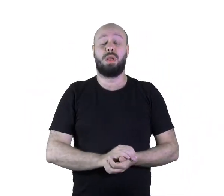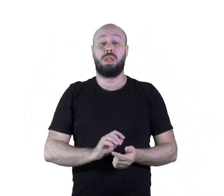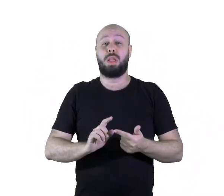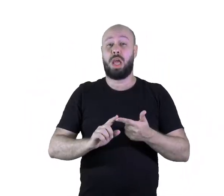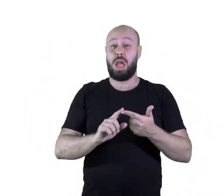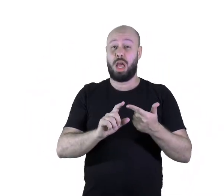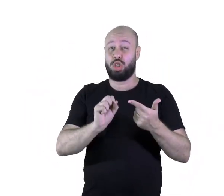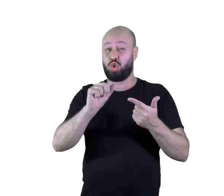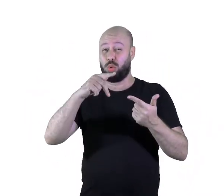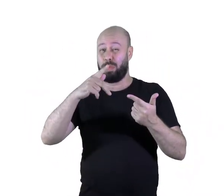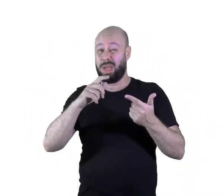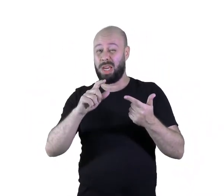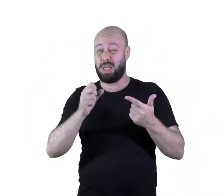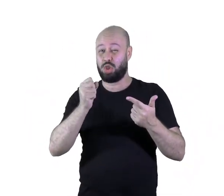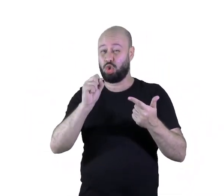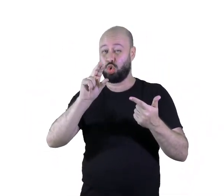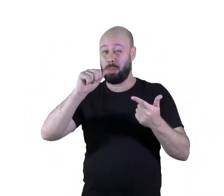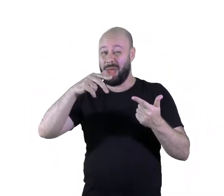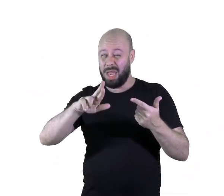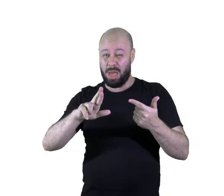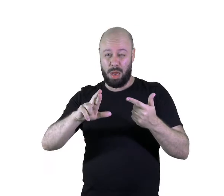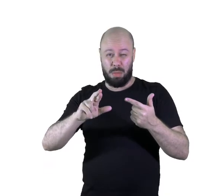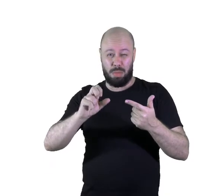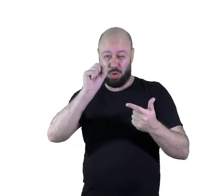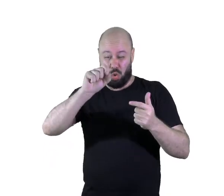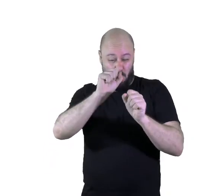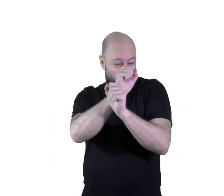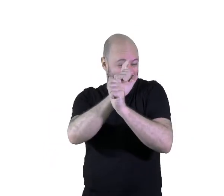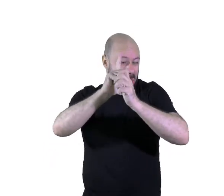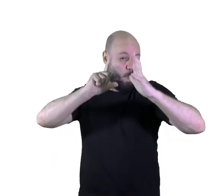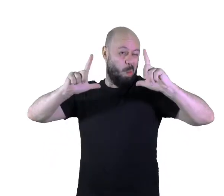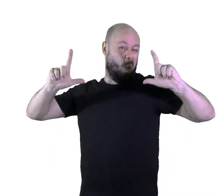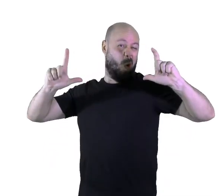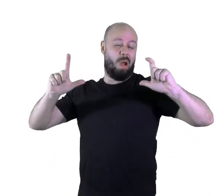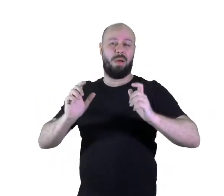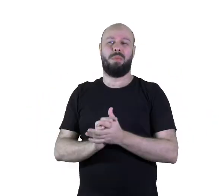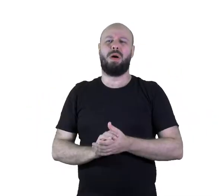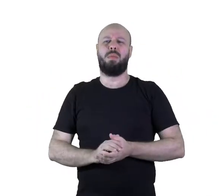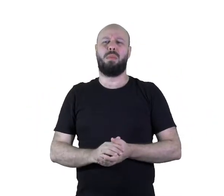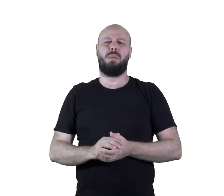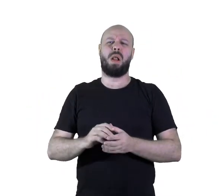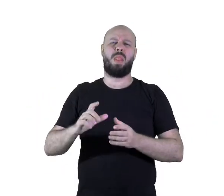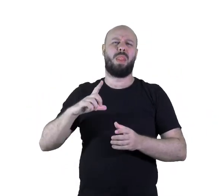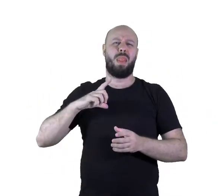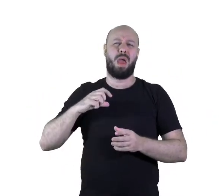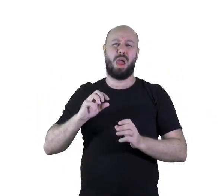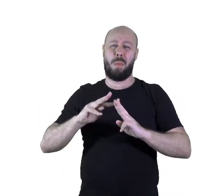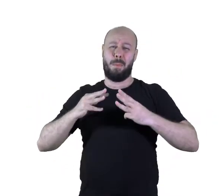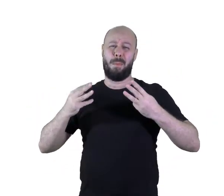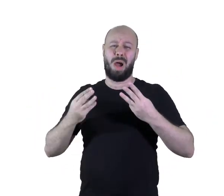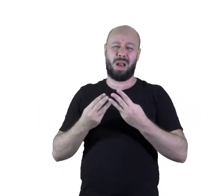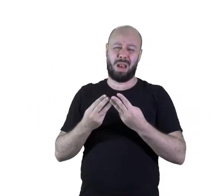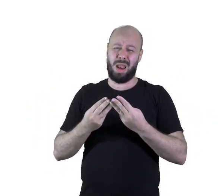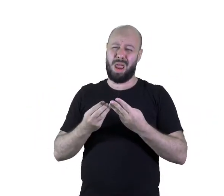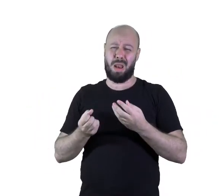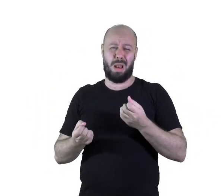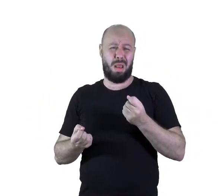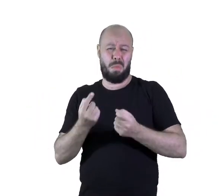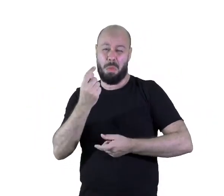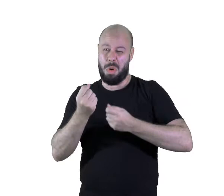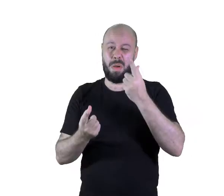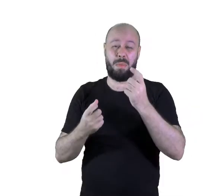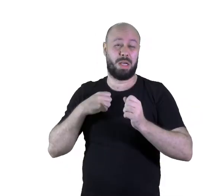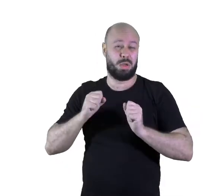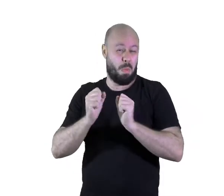supergigantes azuis são estrelas mais raras, né, que tem uma quantidade de matéria muito grande e são milhares de